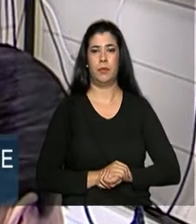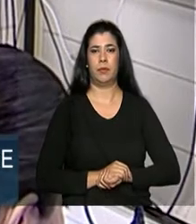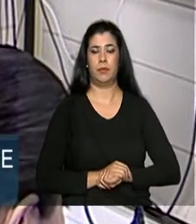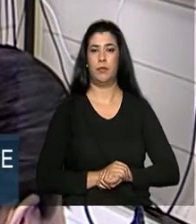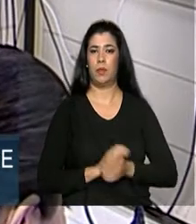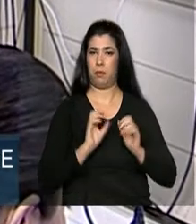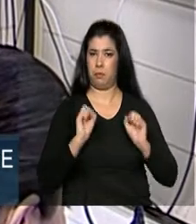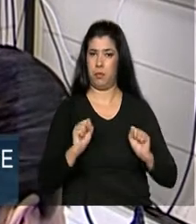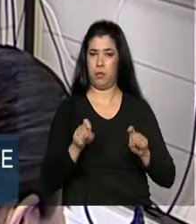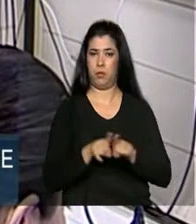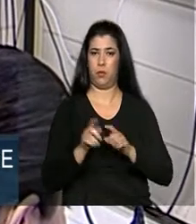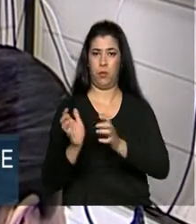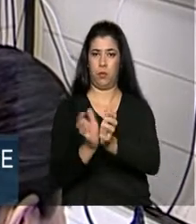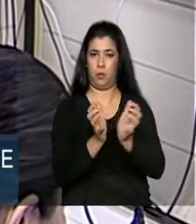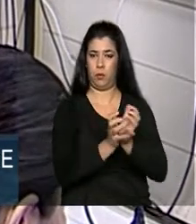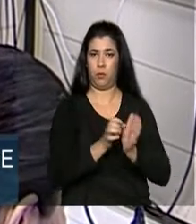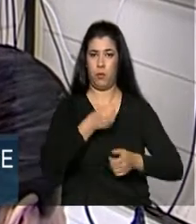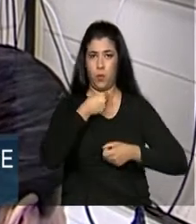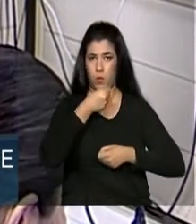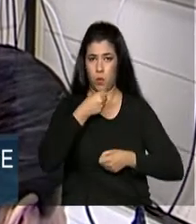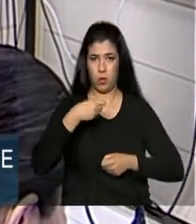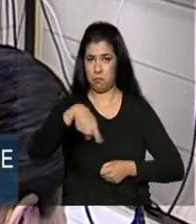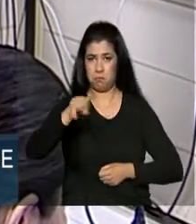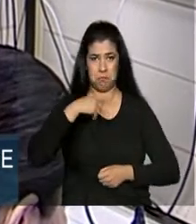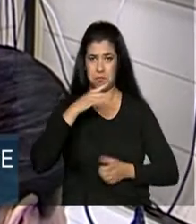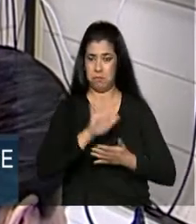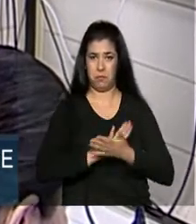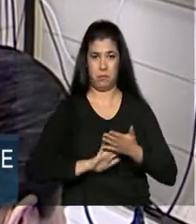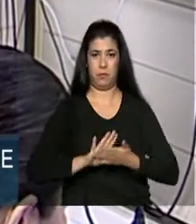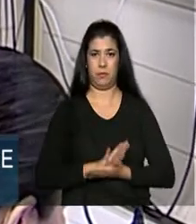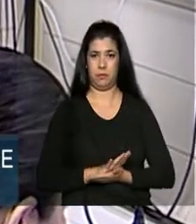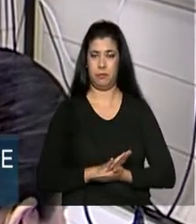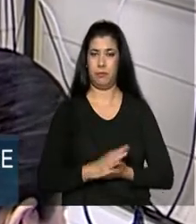Podemos ir para a gravação, então? É.